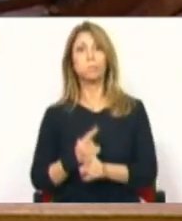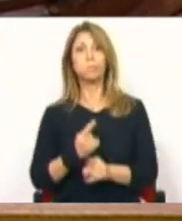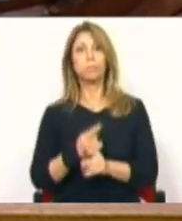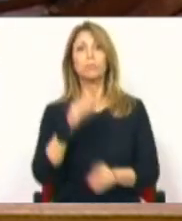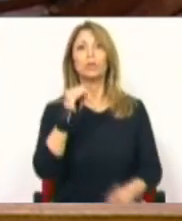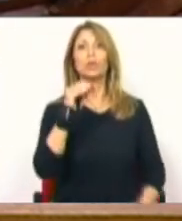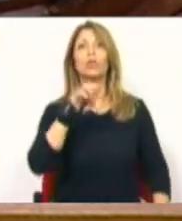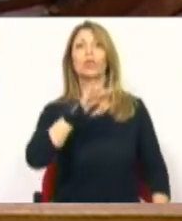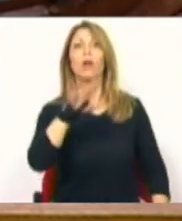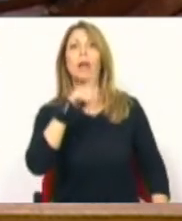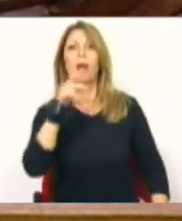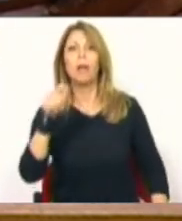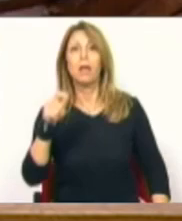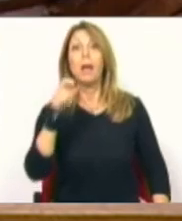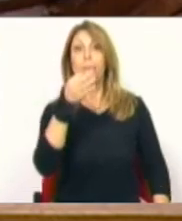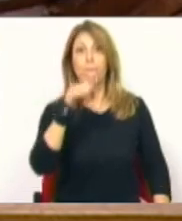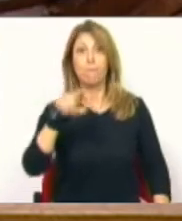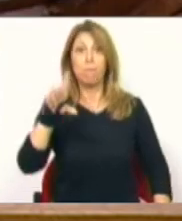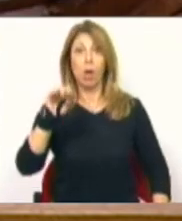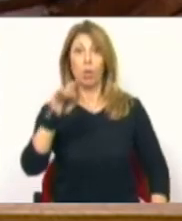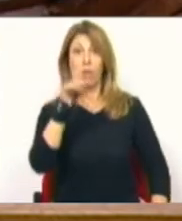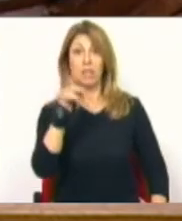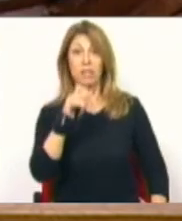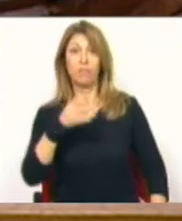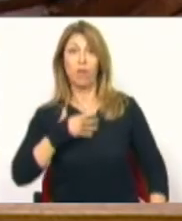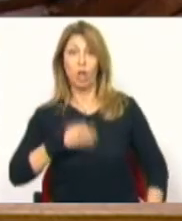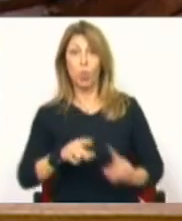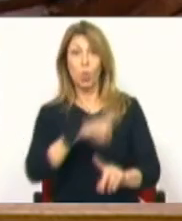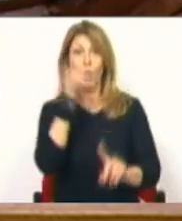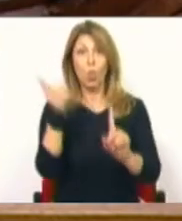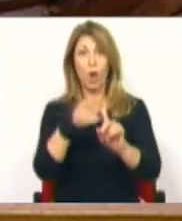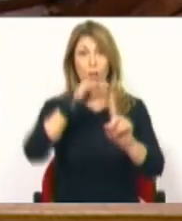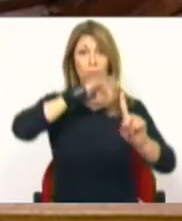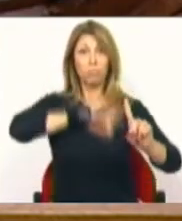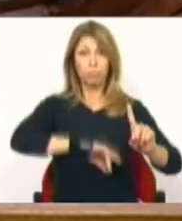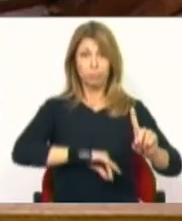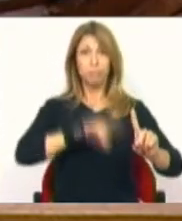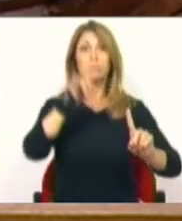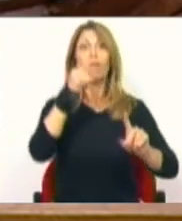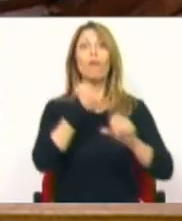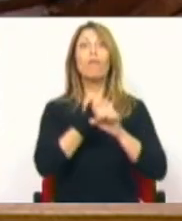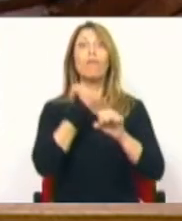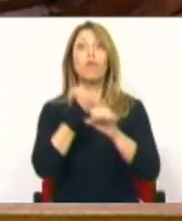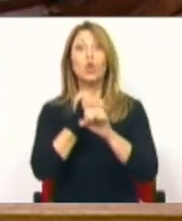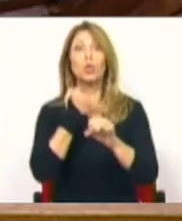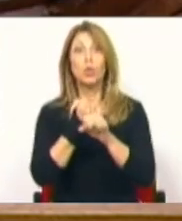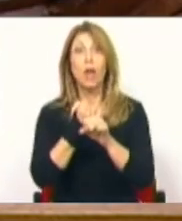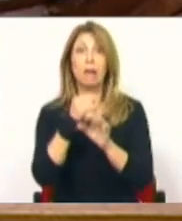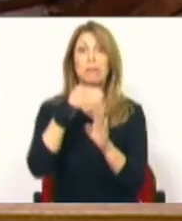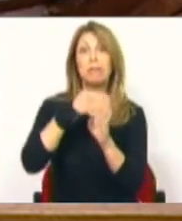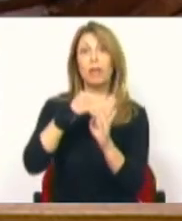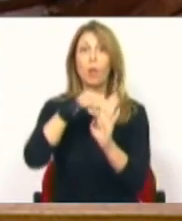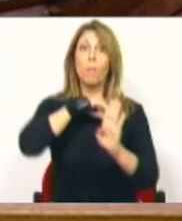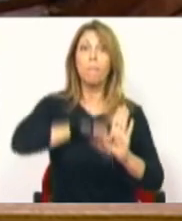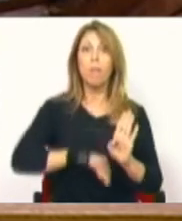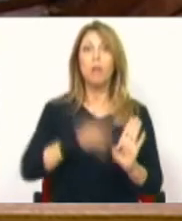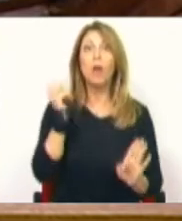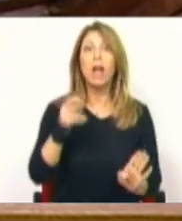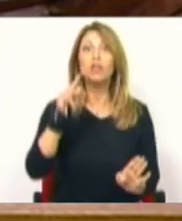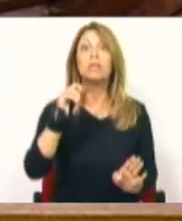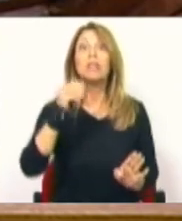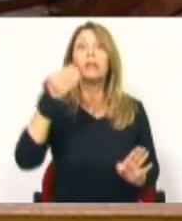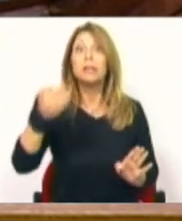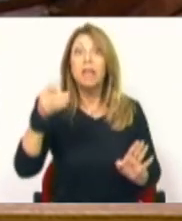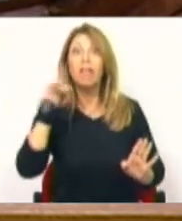SONAI, Paulo Azevedo ganhou num ano o que um funcionário da SONAI com salário médio recebe ao fim de 37 anos de trabalho. E se